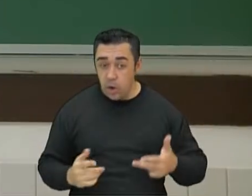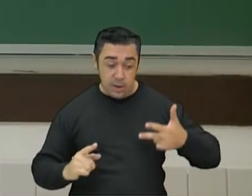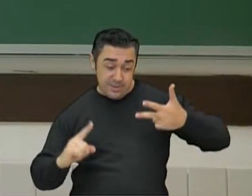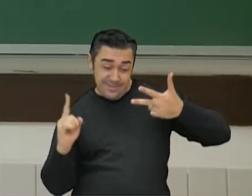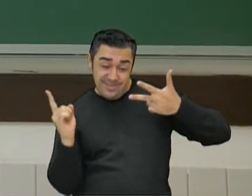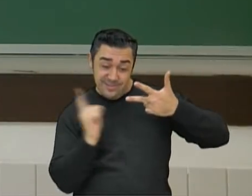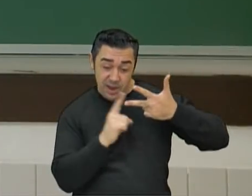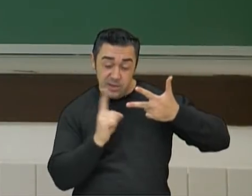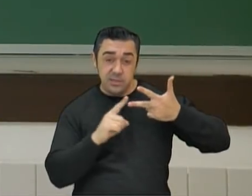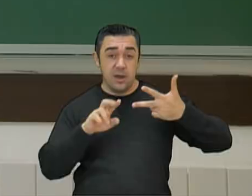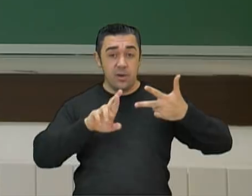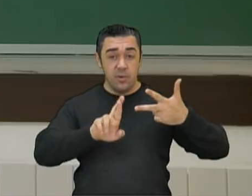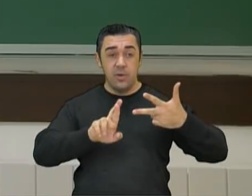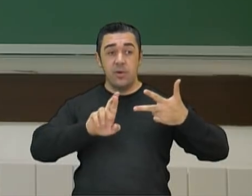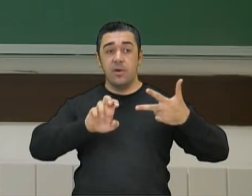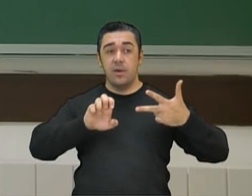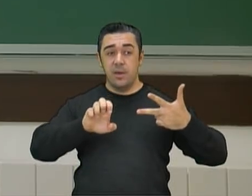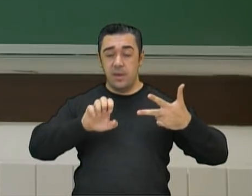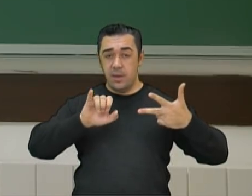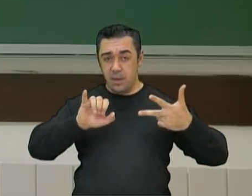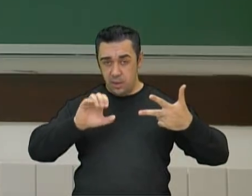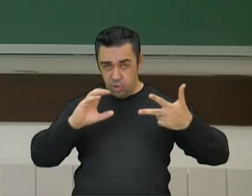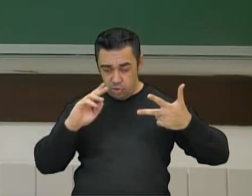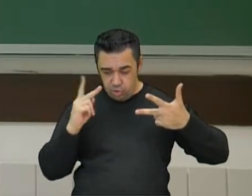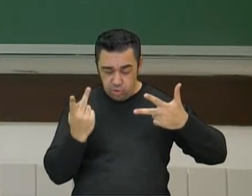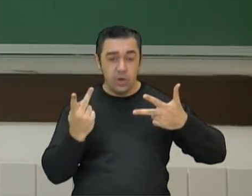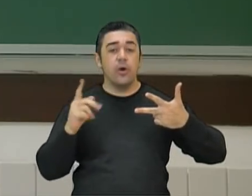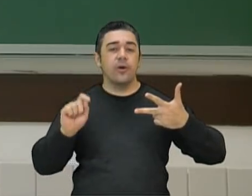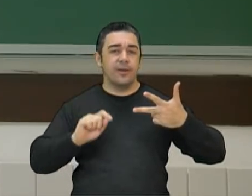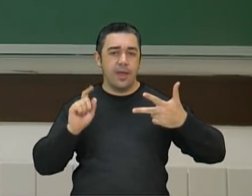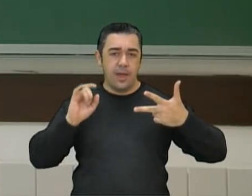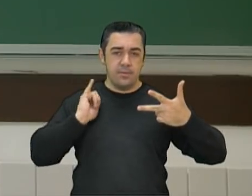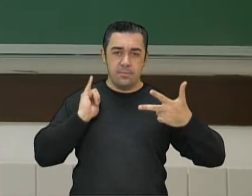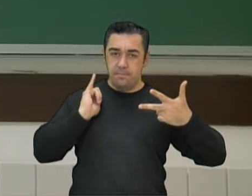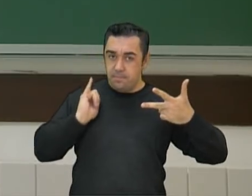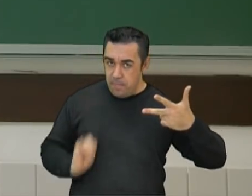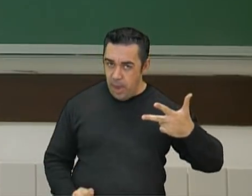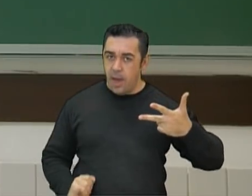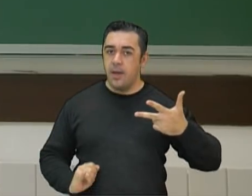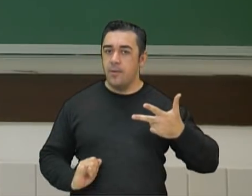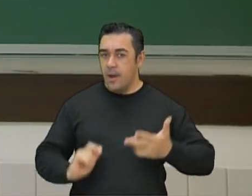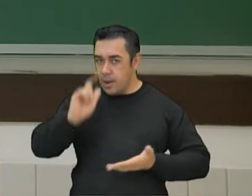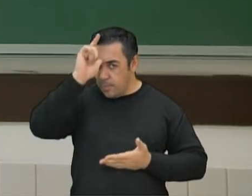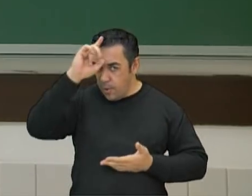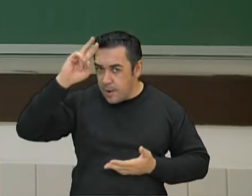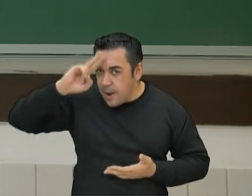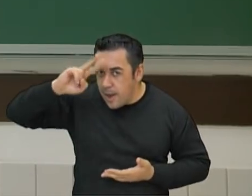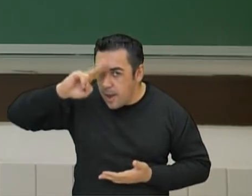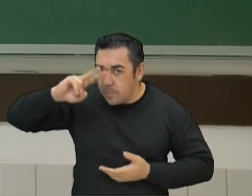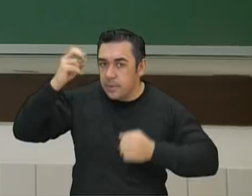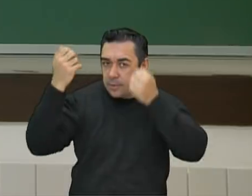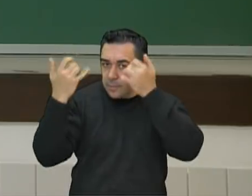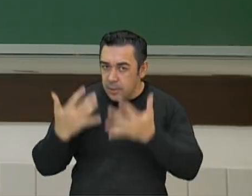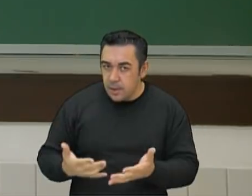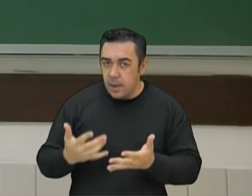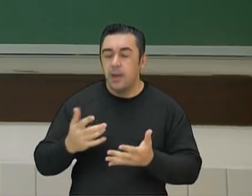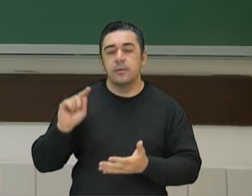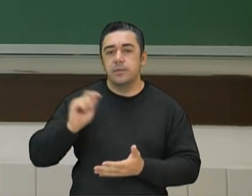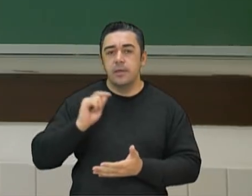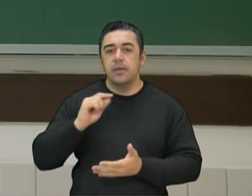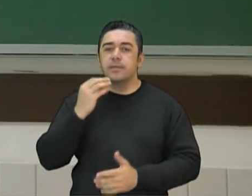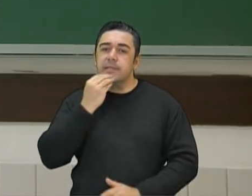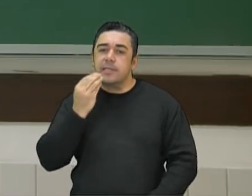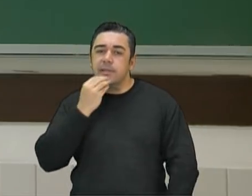do Terceiro Reich, o terceiro grande império alemão. Lembra? Característica de governos totalitários? O